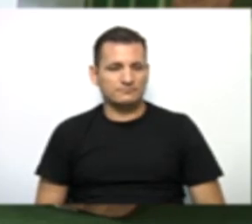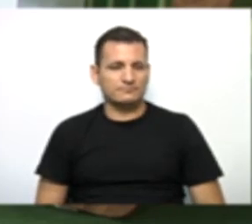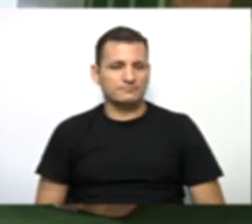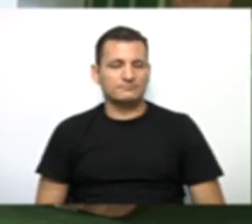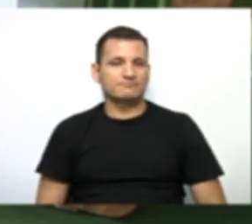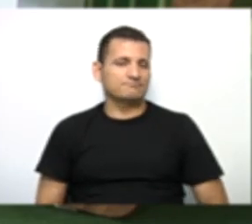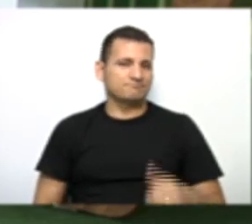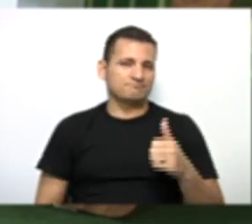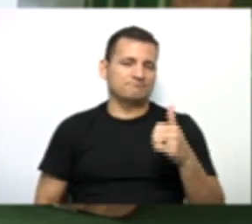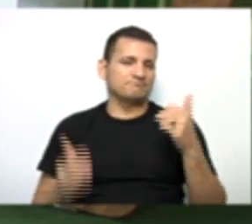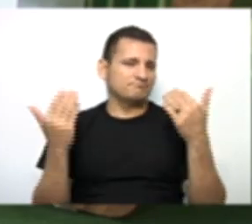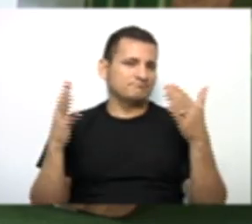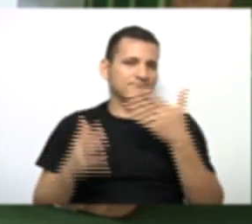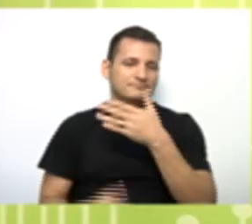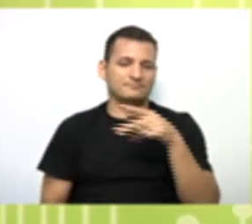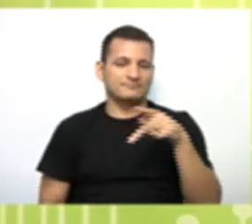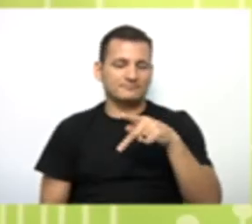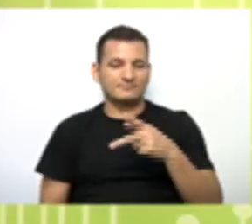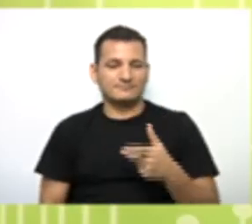Parabéns. Parabéns, professor.